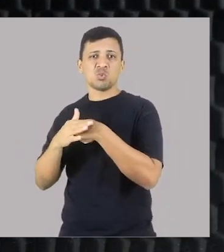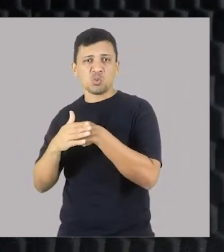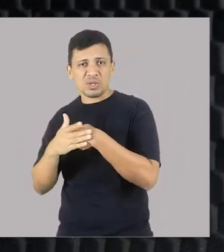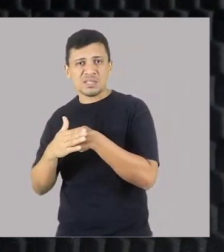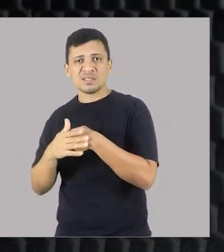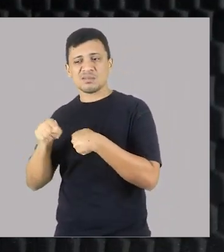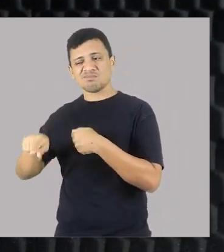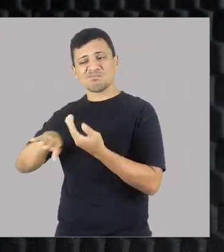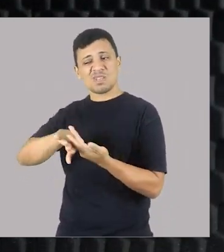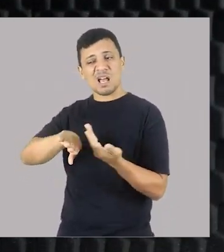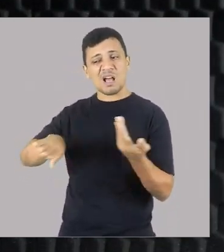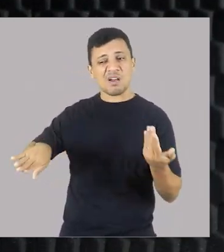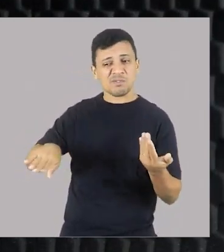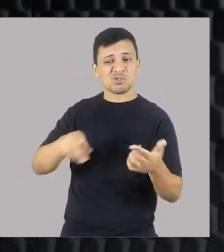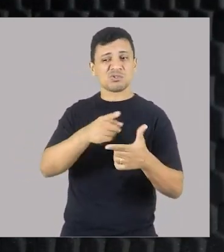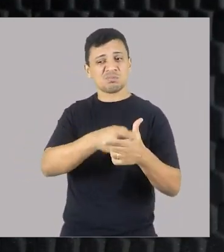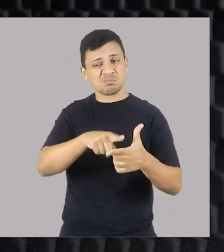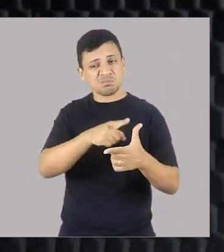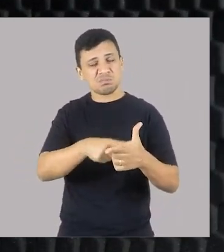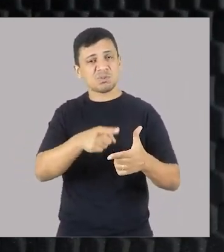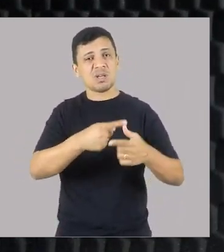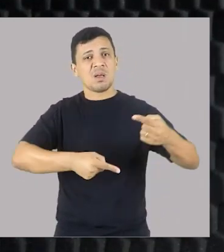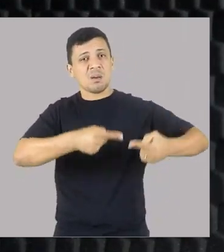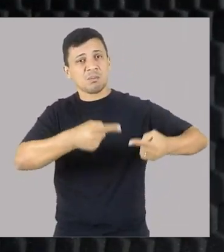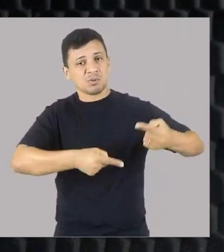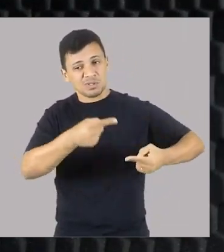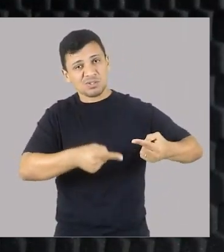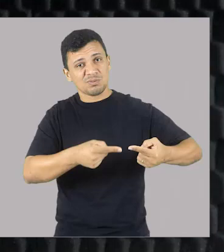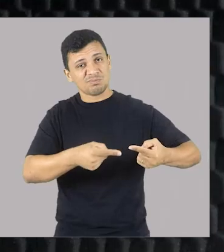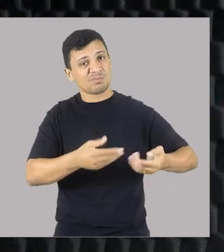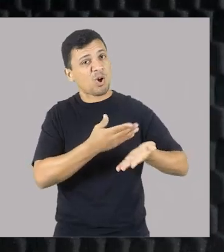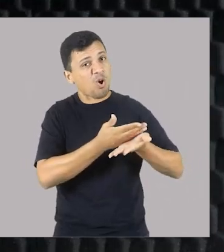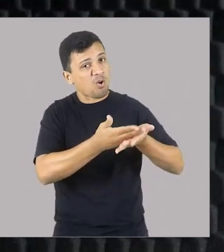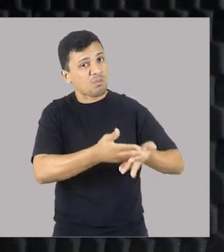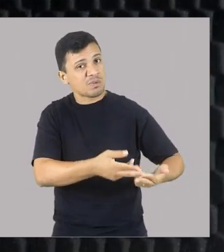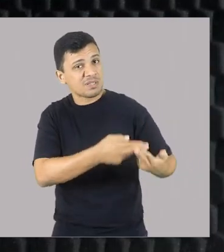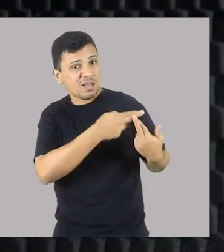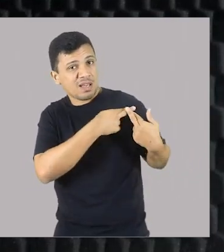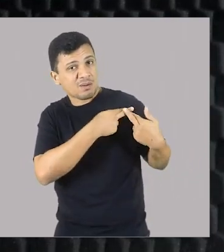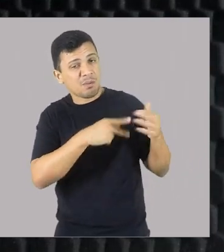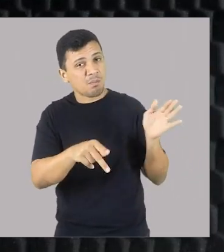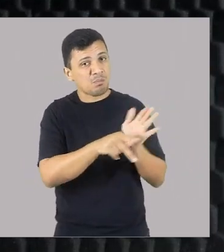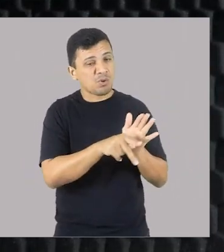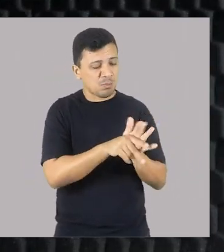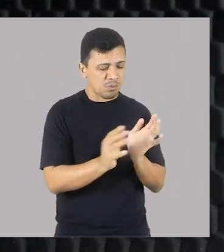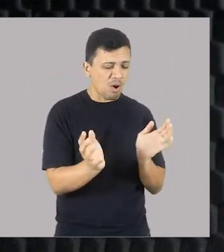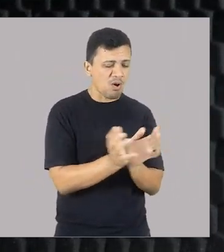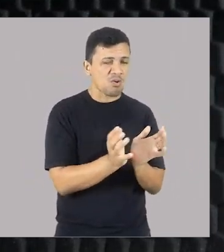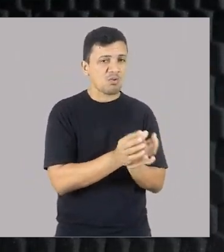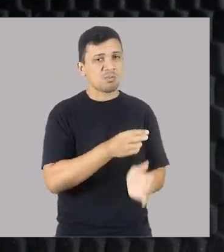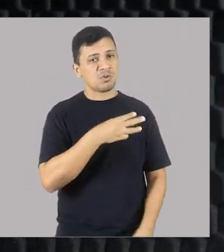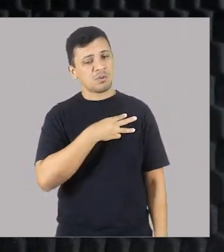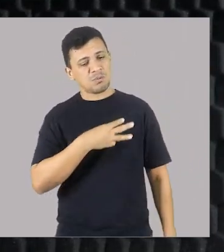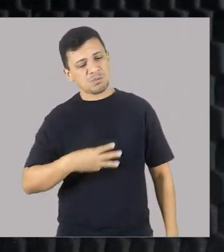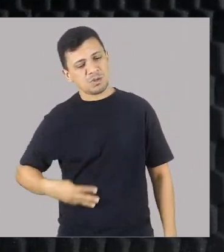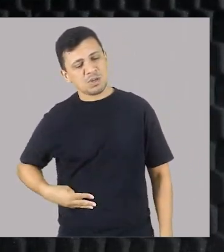políticas que ficaram cada vez mais a cargo de seus ministros, teria contribuído para isso. para essa questão, o fato do próprio Dom Pedro não